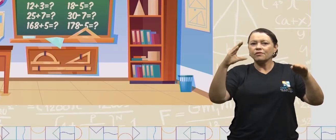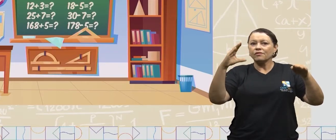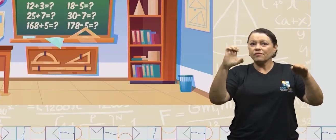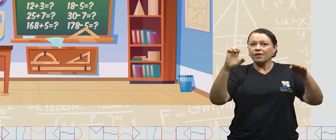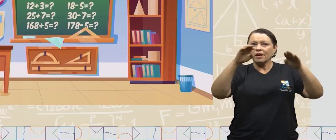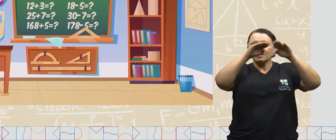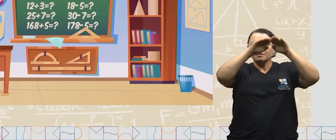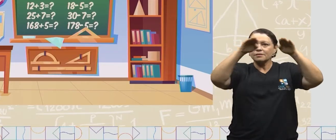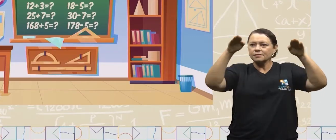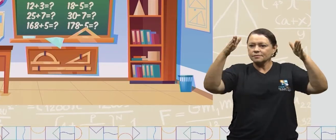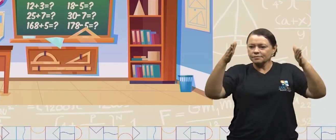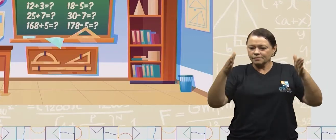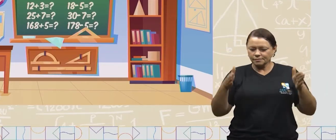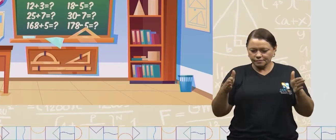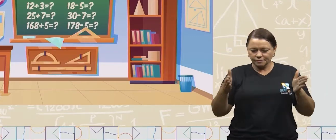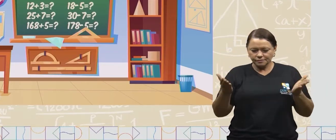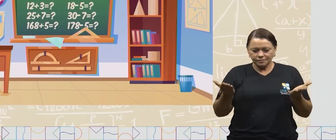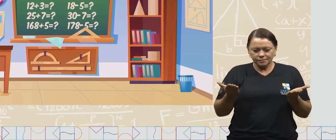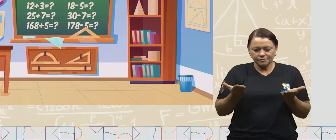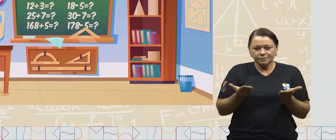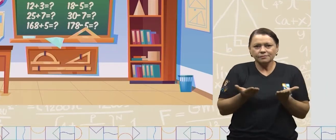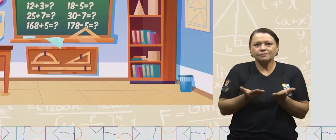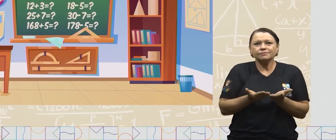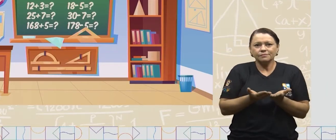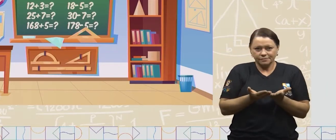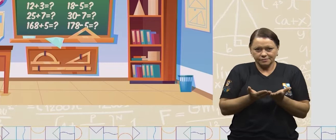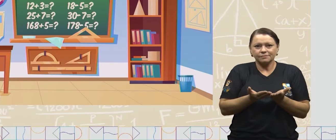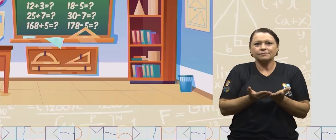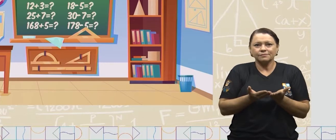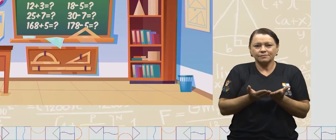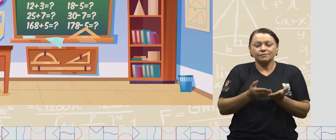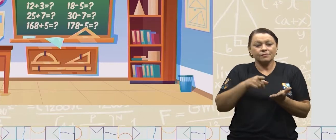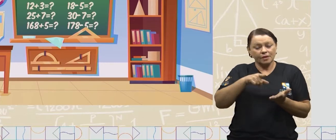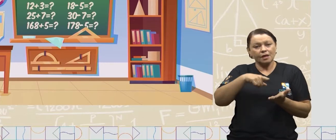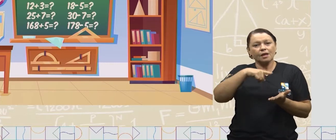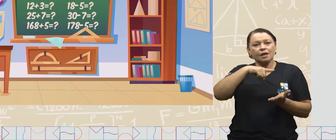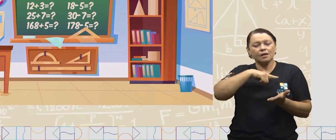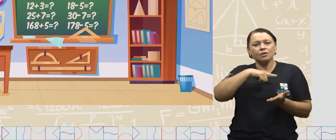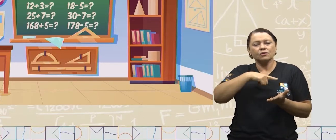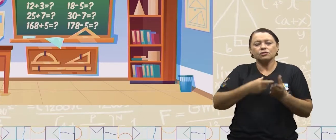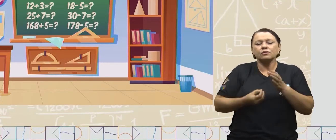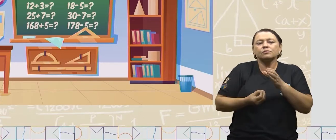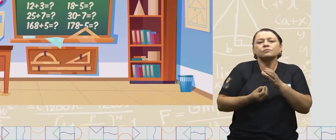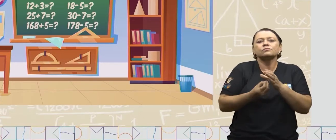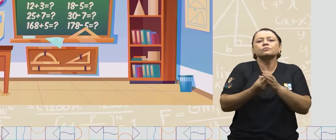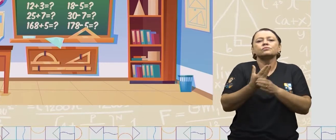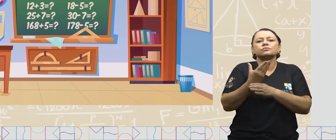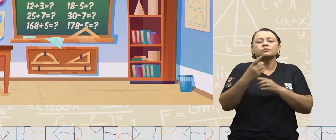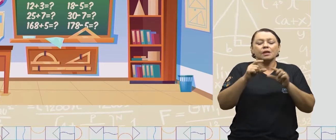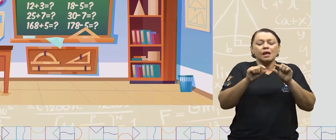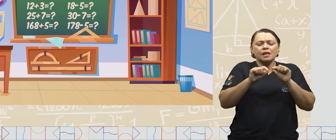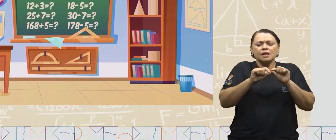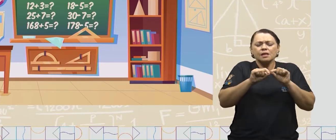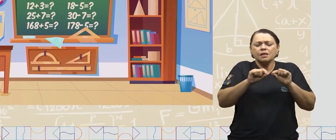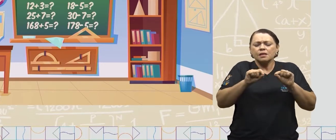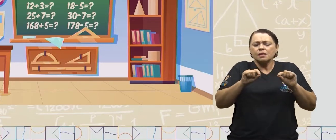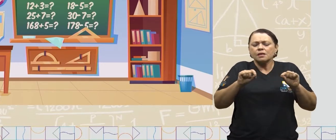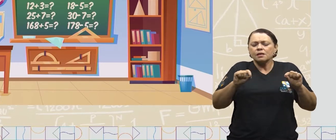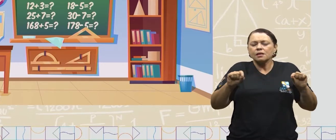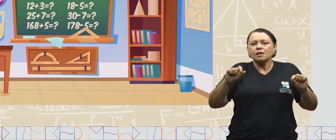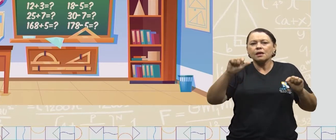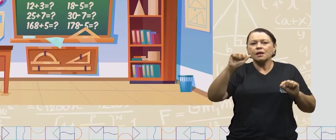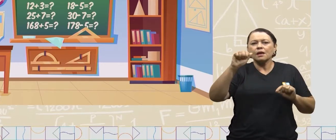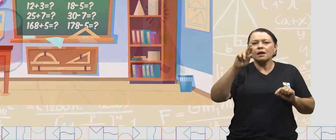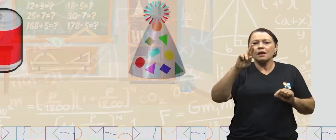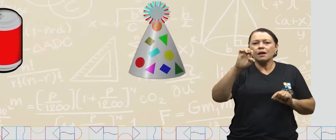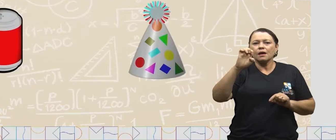no encontro das paredes, ou melhor, das faces, temos a formação de arestas, como você